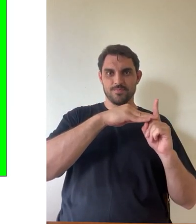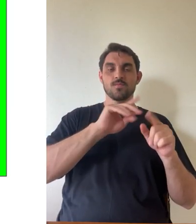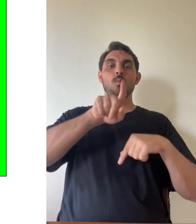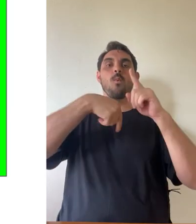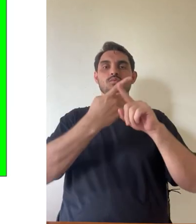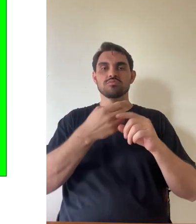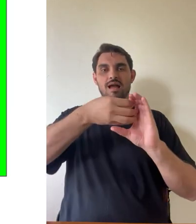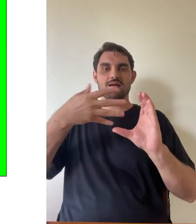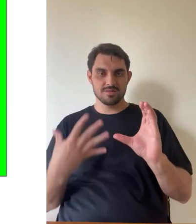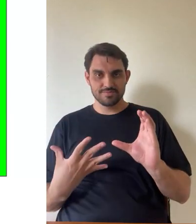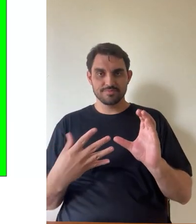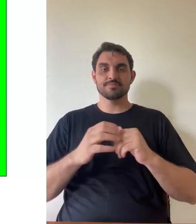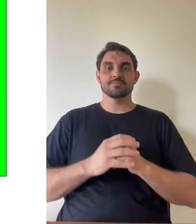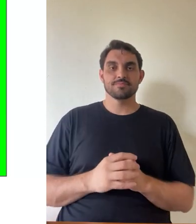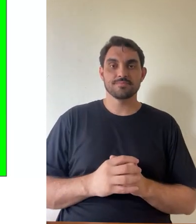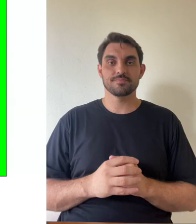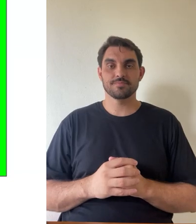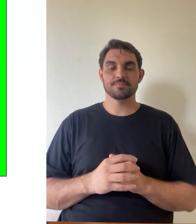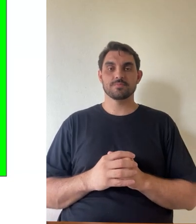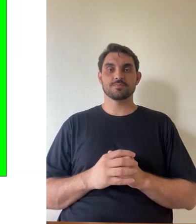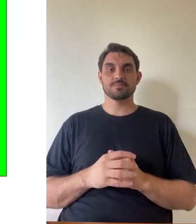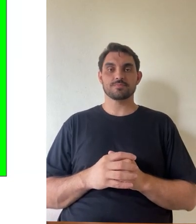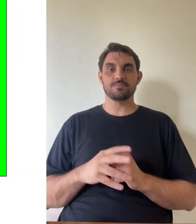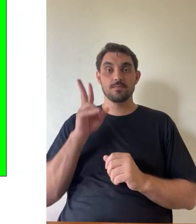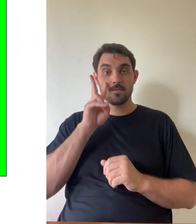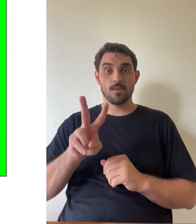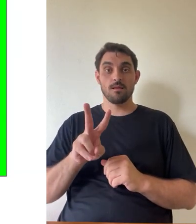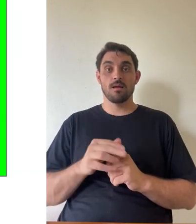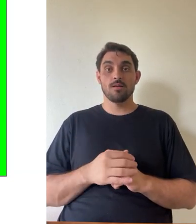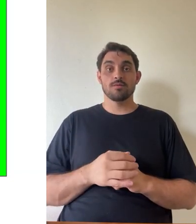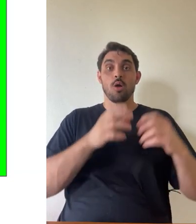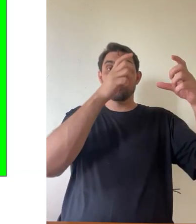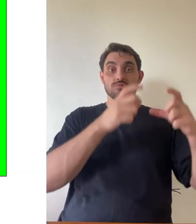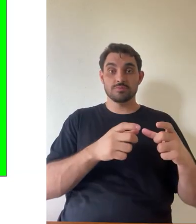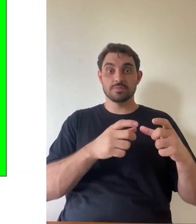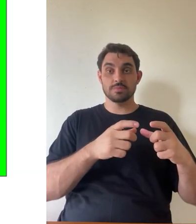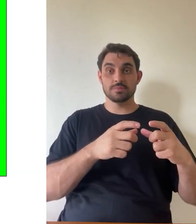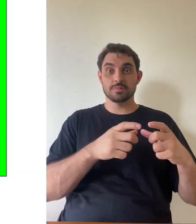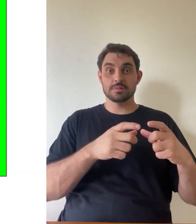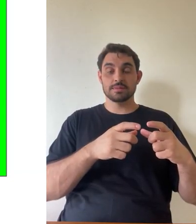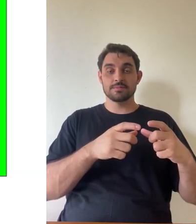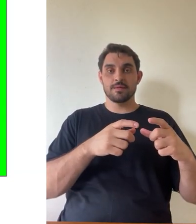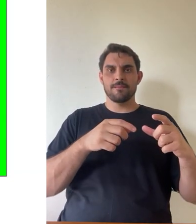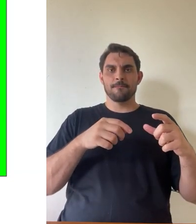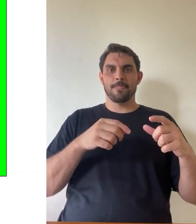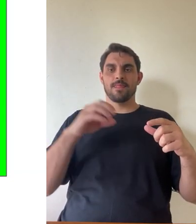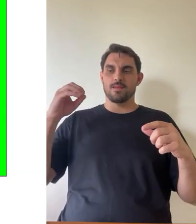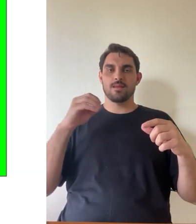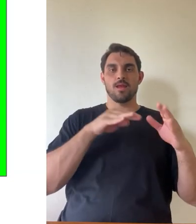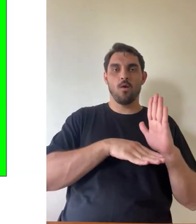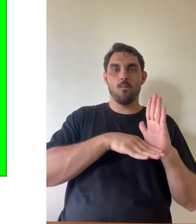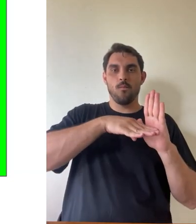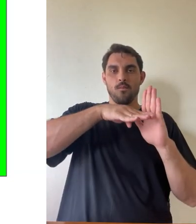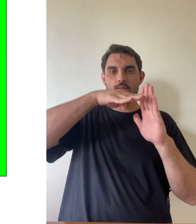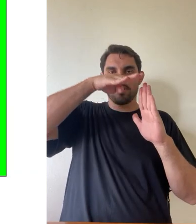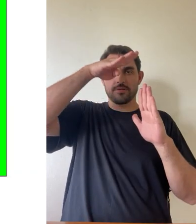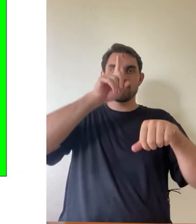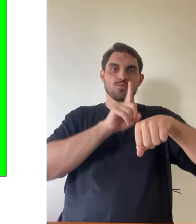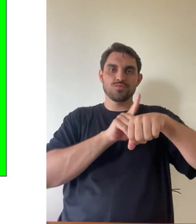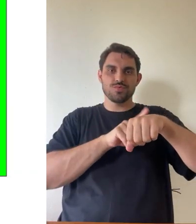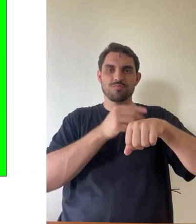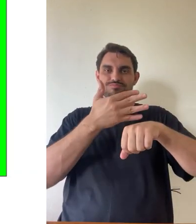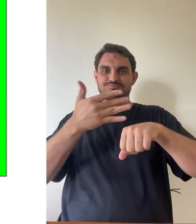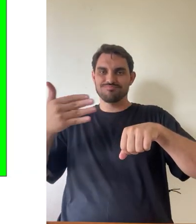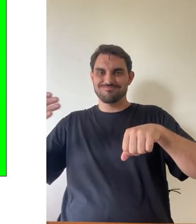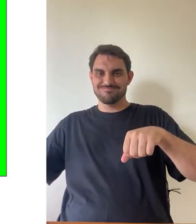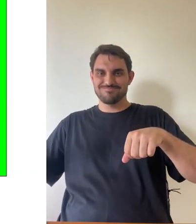outra característica é verificar que a posição do móvel foi aumentando no decorrer do tempo.